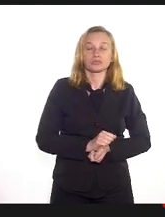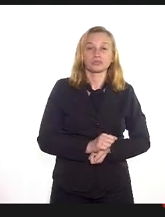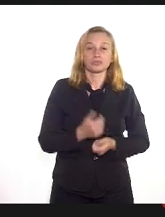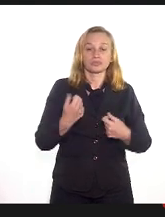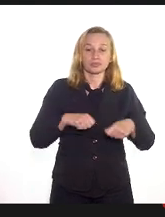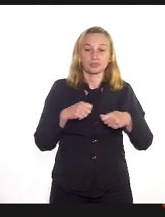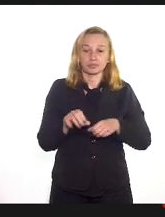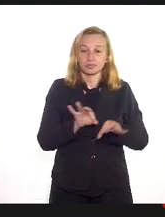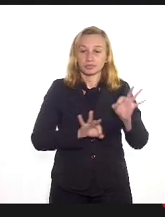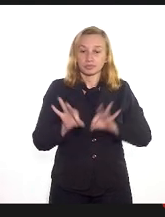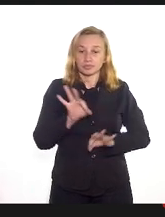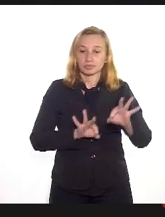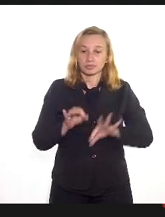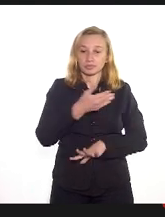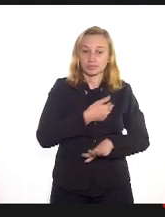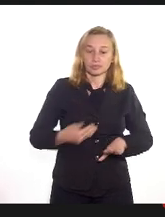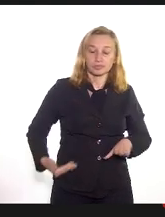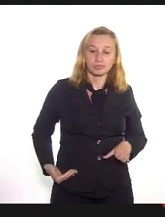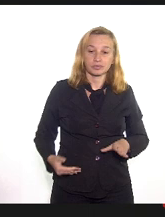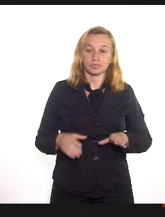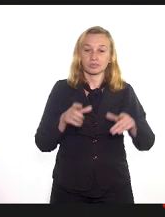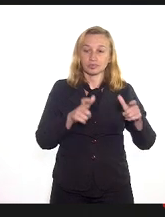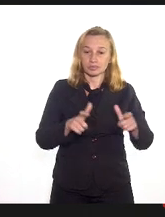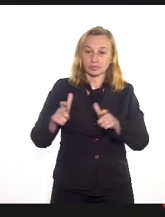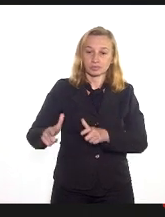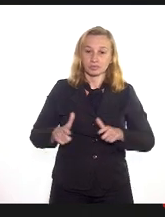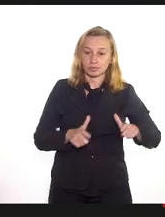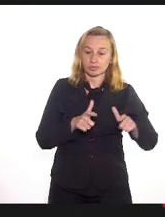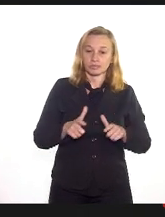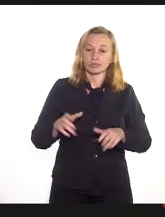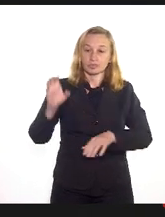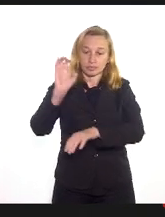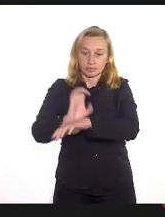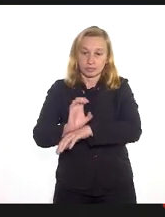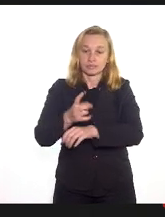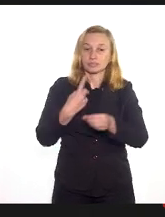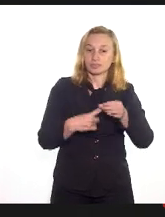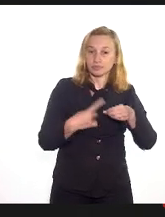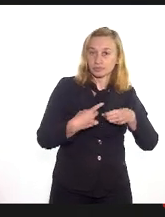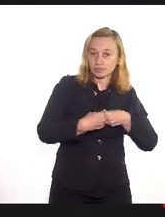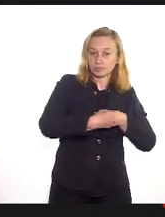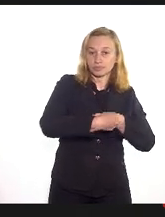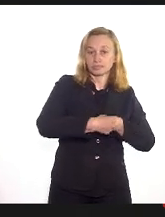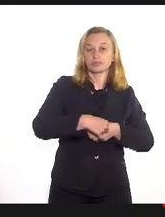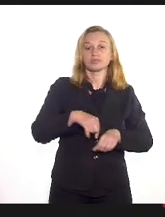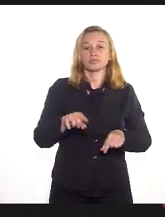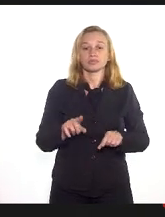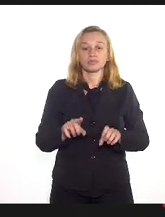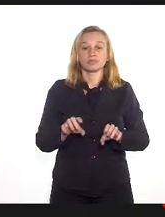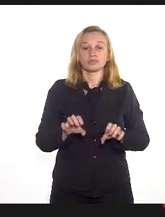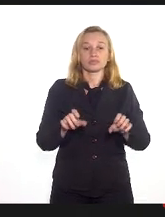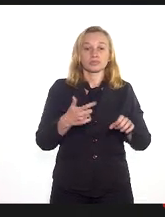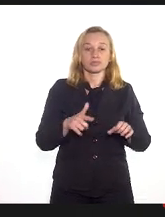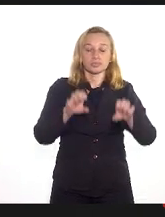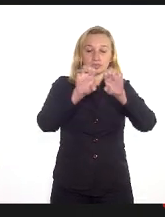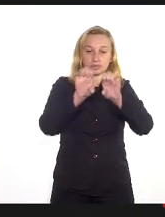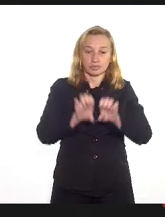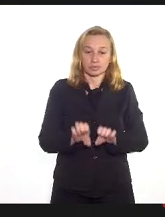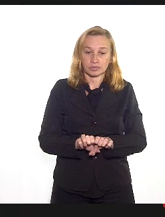ser formuladas políticas regionais, estaduais, municipais. Temos uma infraestrutura